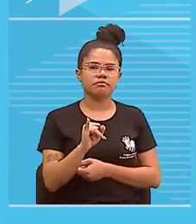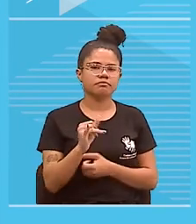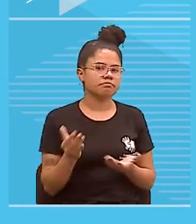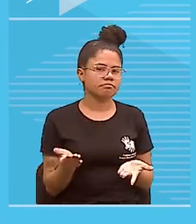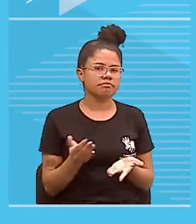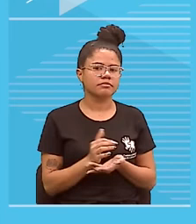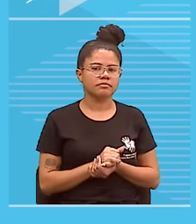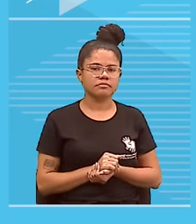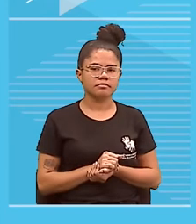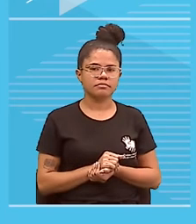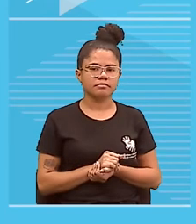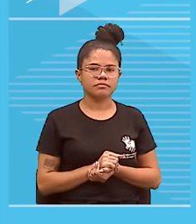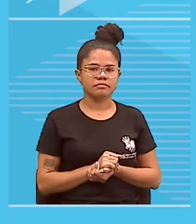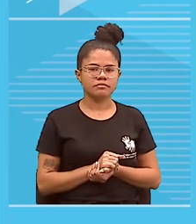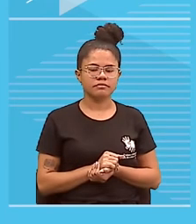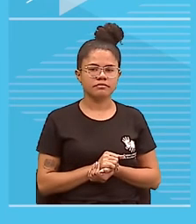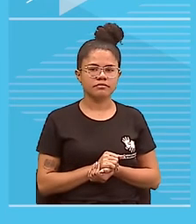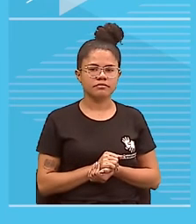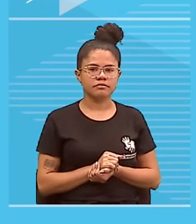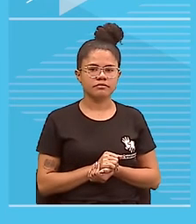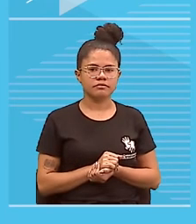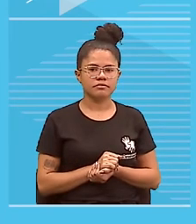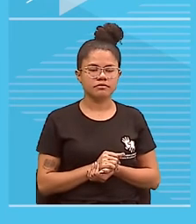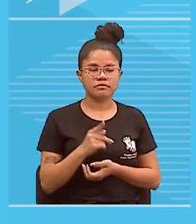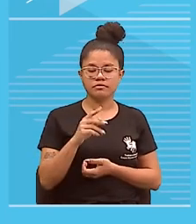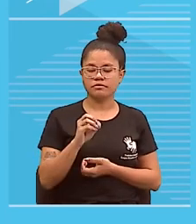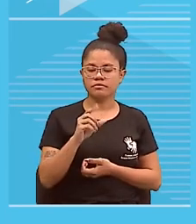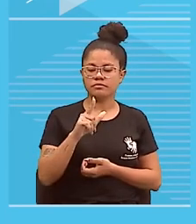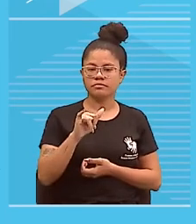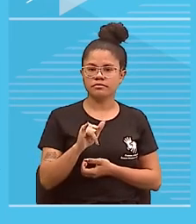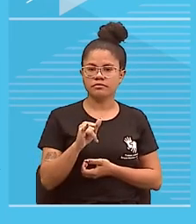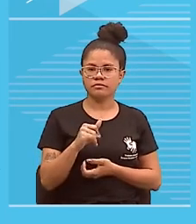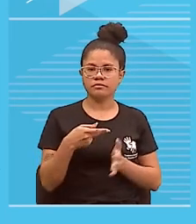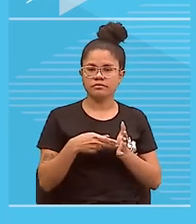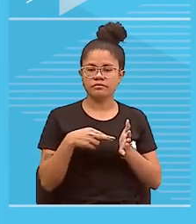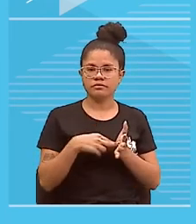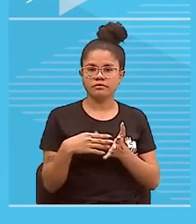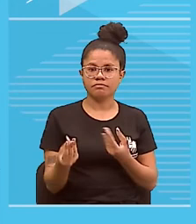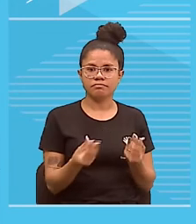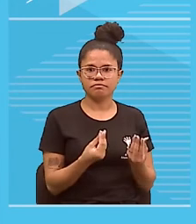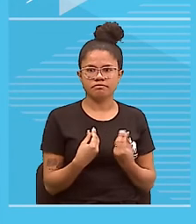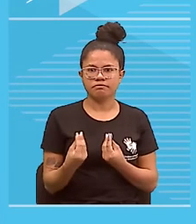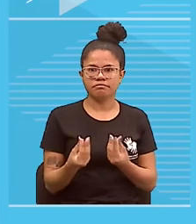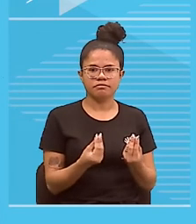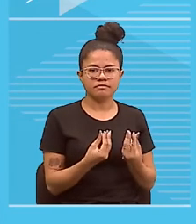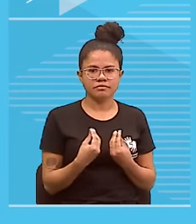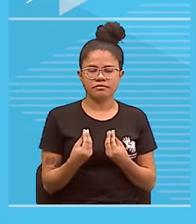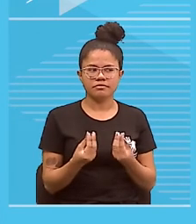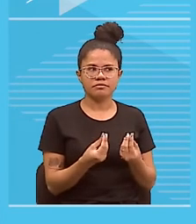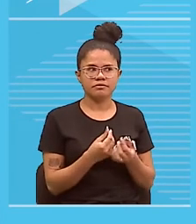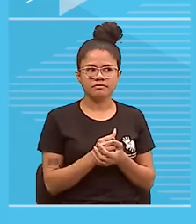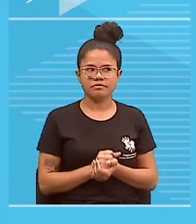polissacarídios gente Polly são muitos em muitas